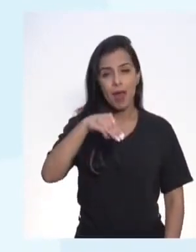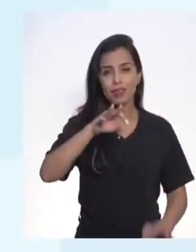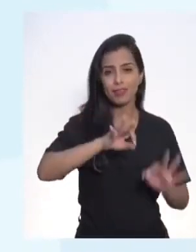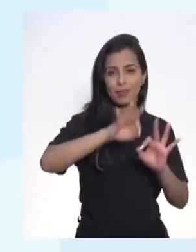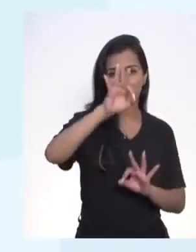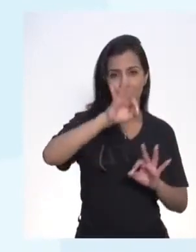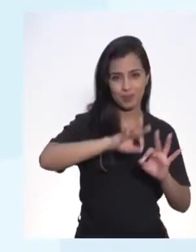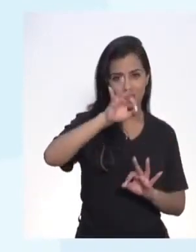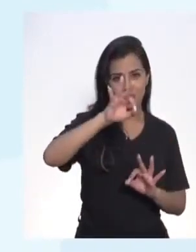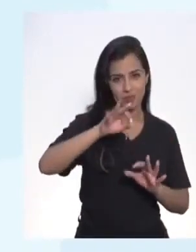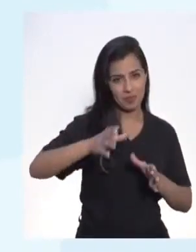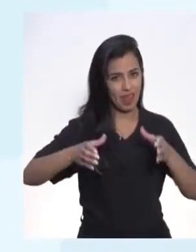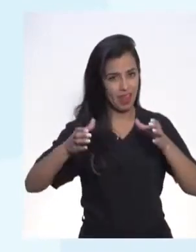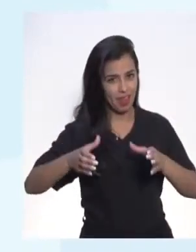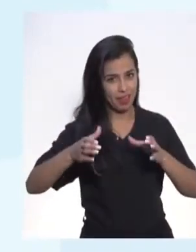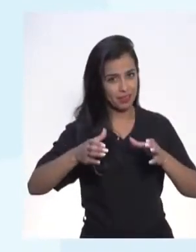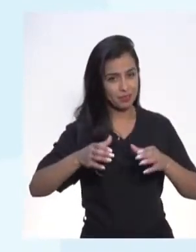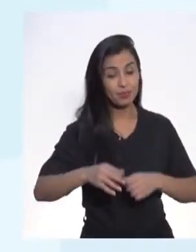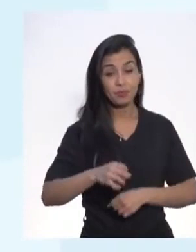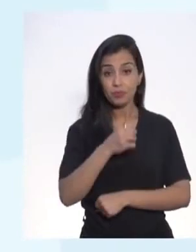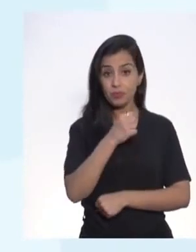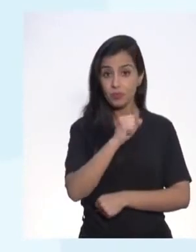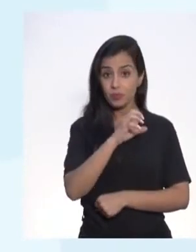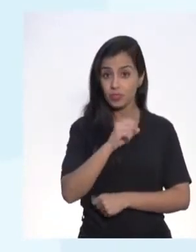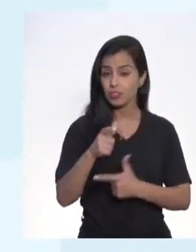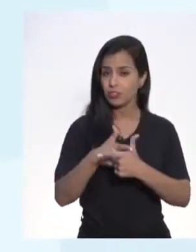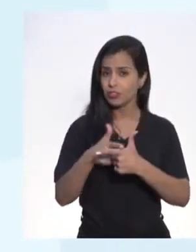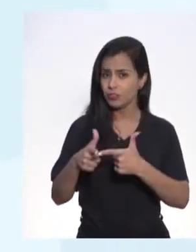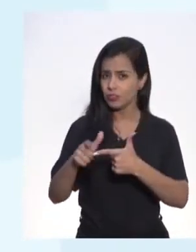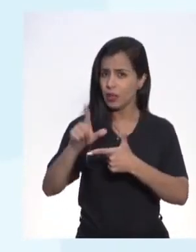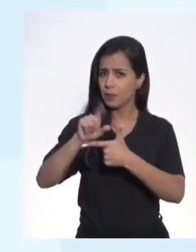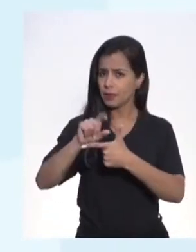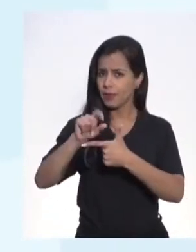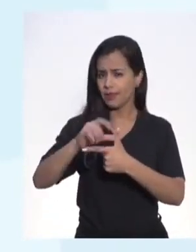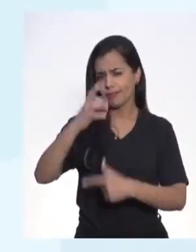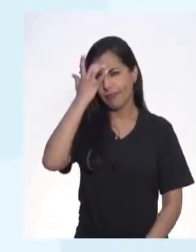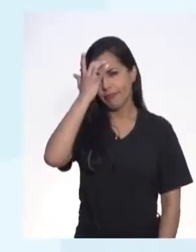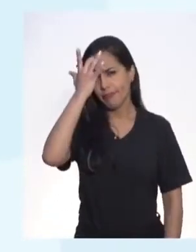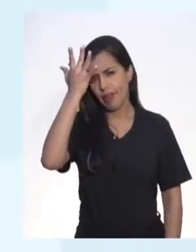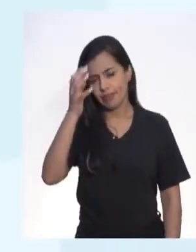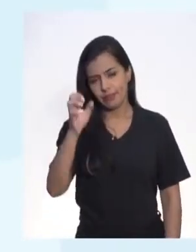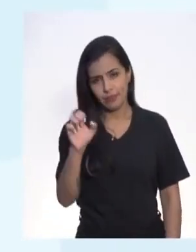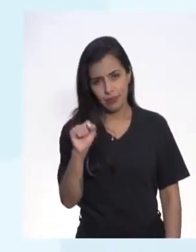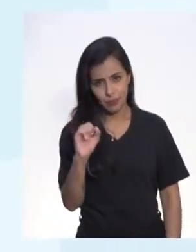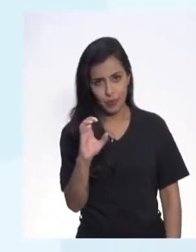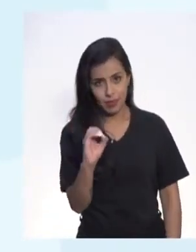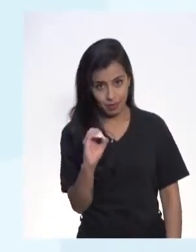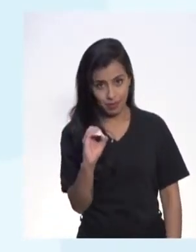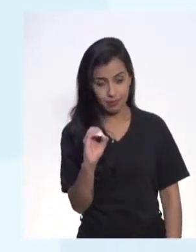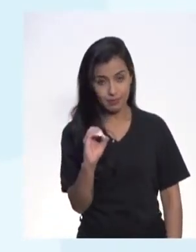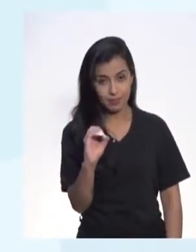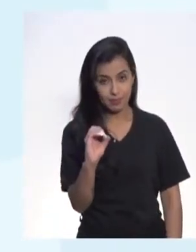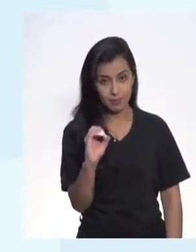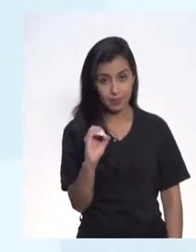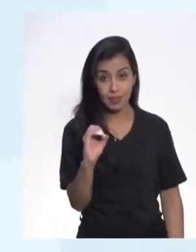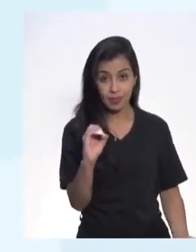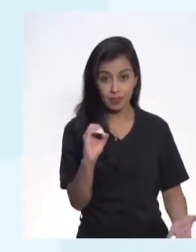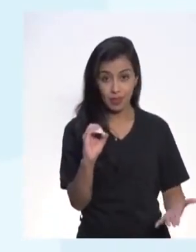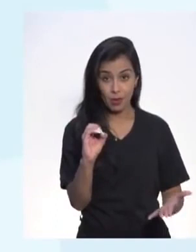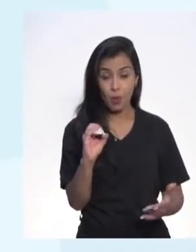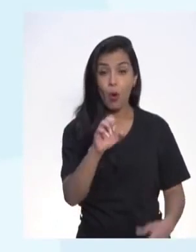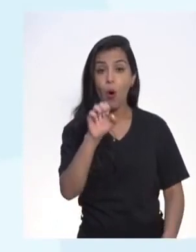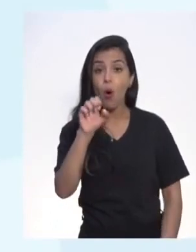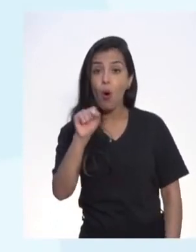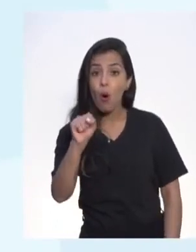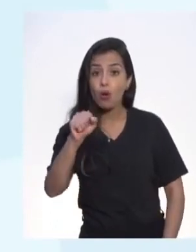por galão ou por lata. 80 dividido por 10, também não preciso me preocupar. 8 vezes 10 é 80, ou seja, 8 latas. Quanto custa